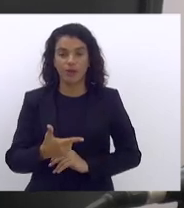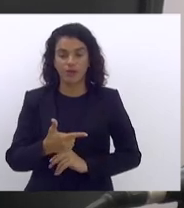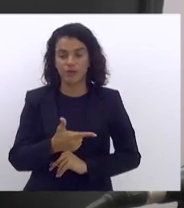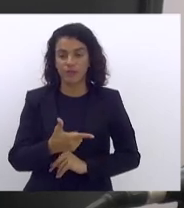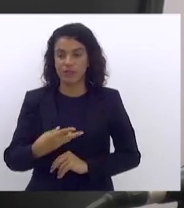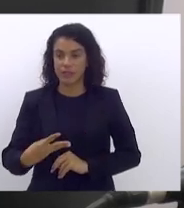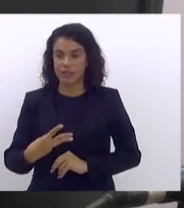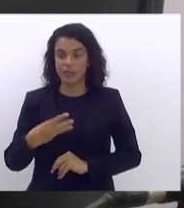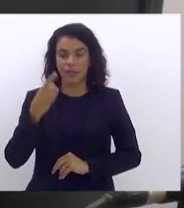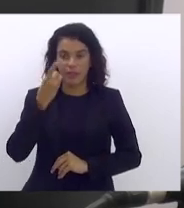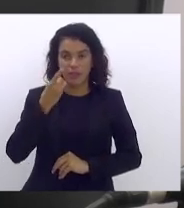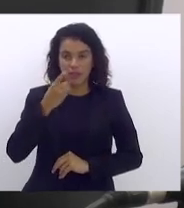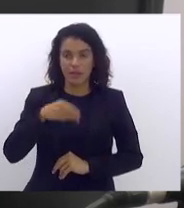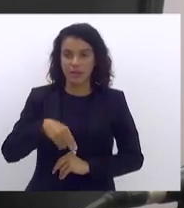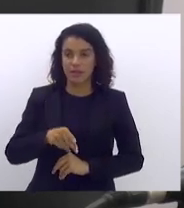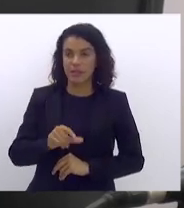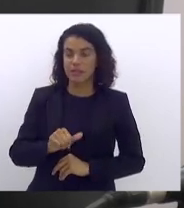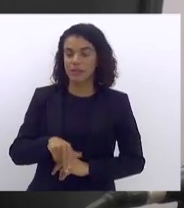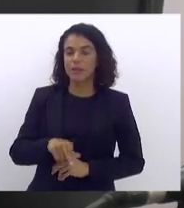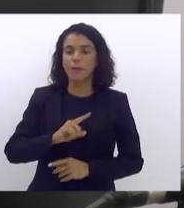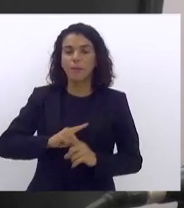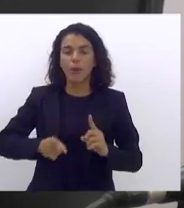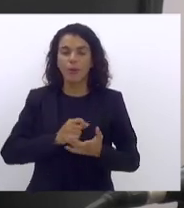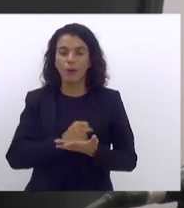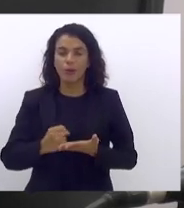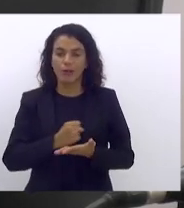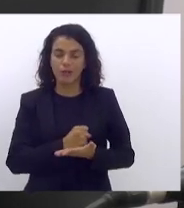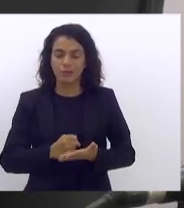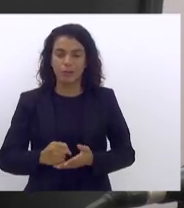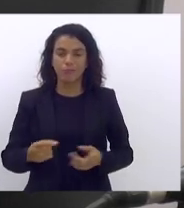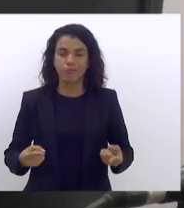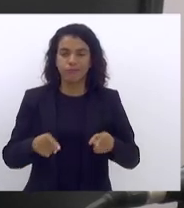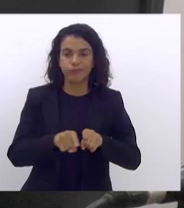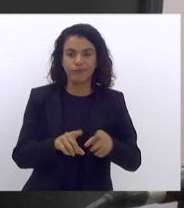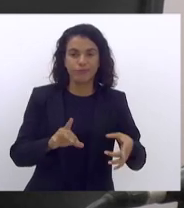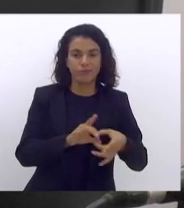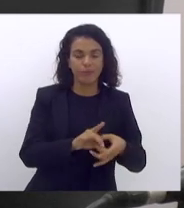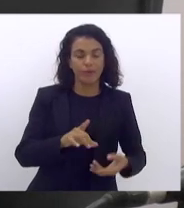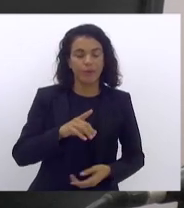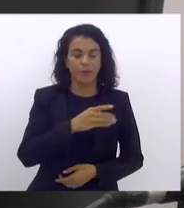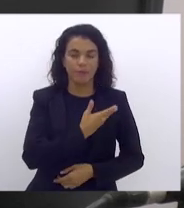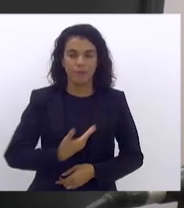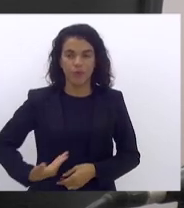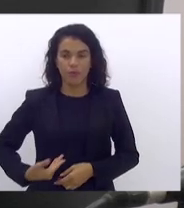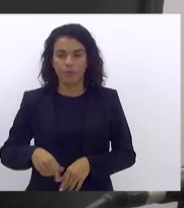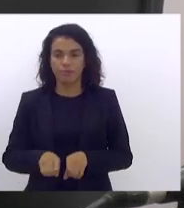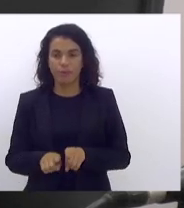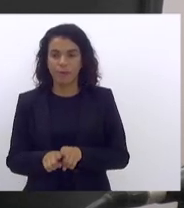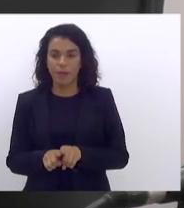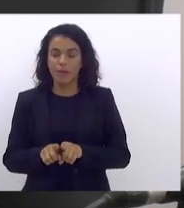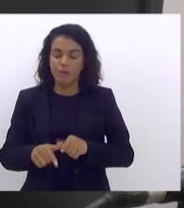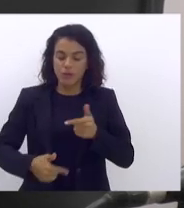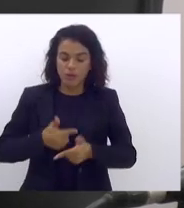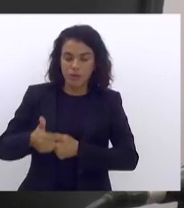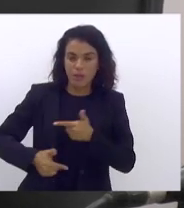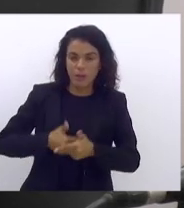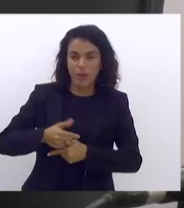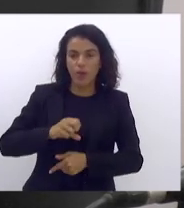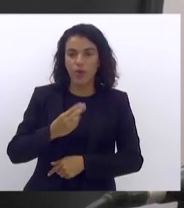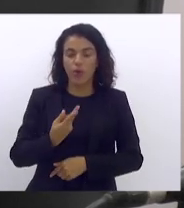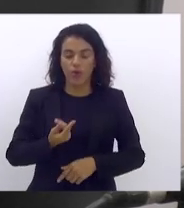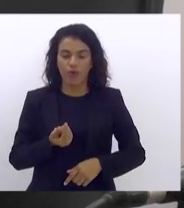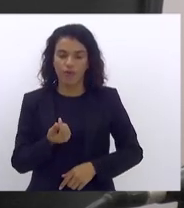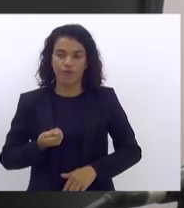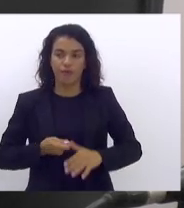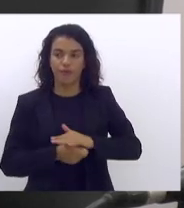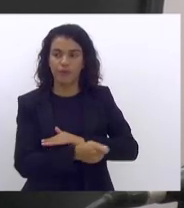de autoria da deputada Dani Monteiro, que proíbe a contratação com a administração pública estadual de pessoas que tenham planejado, executado e ou